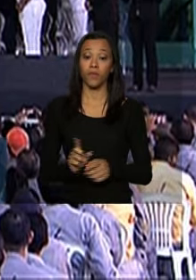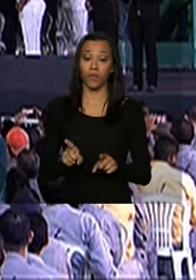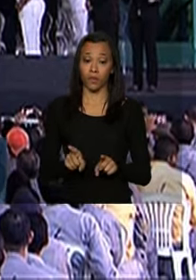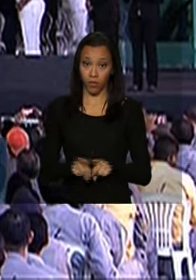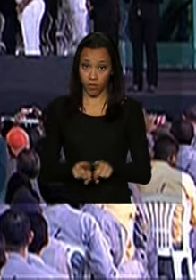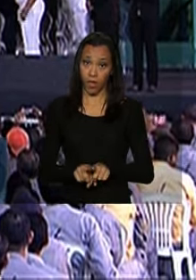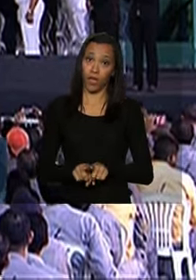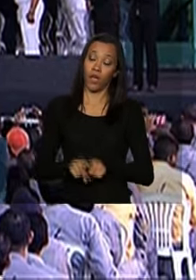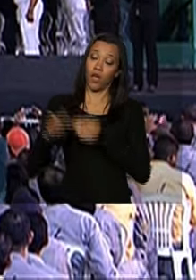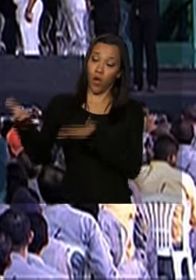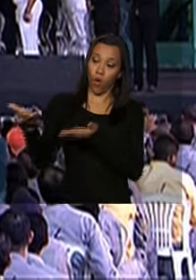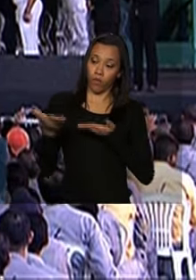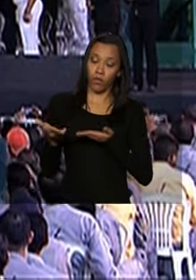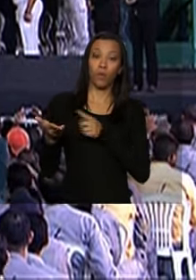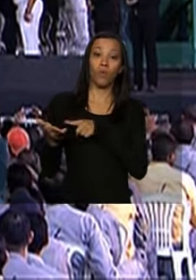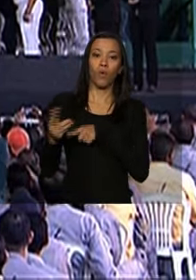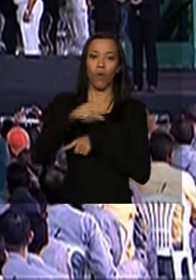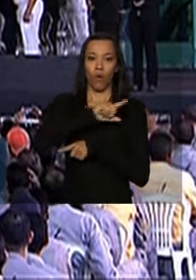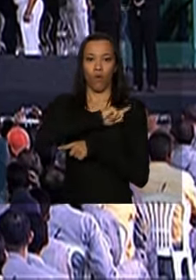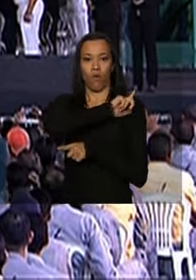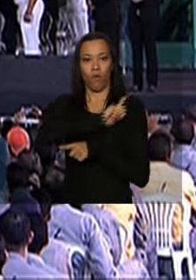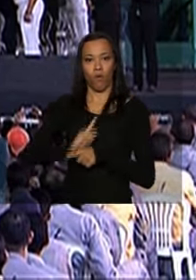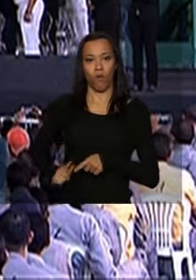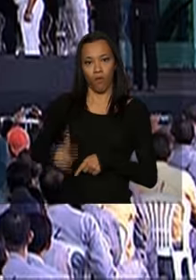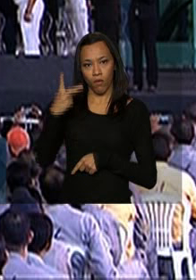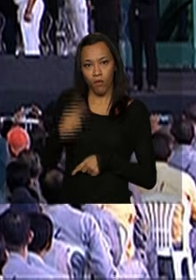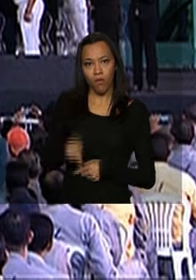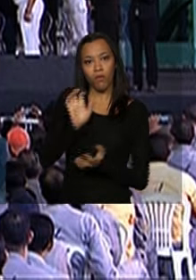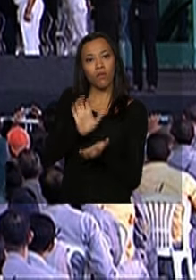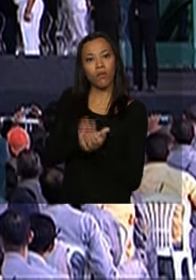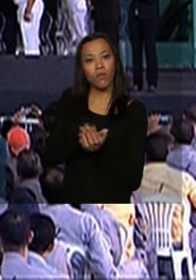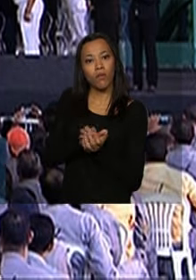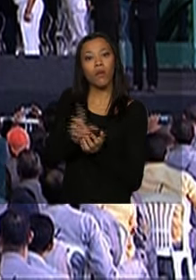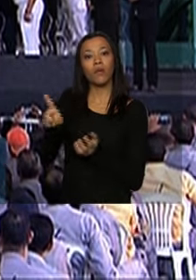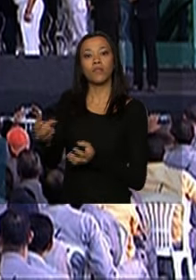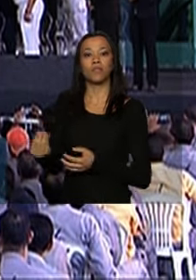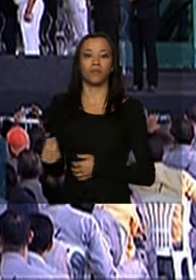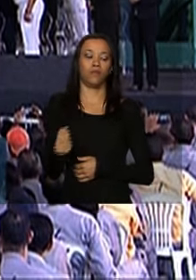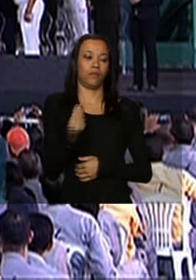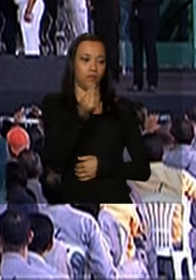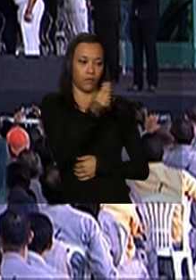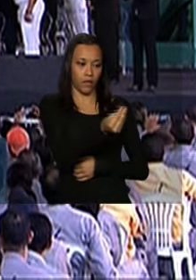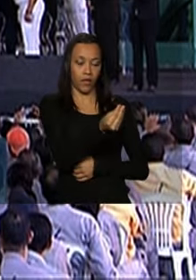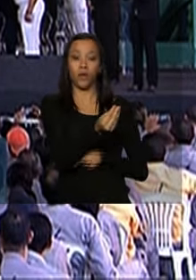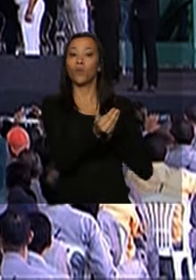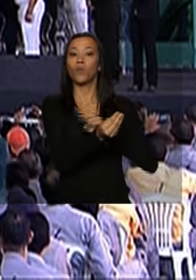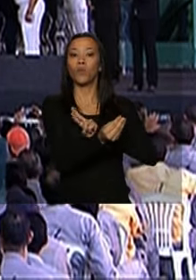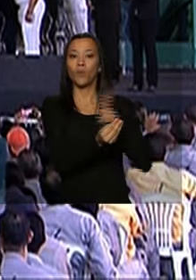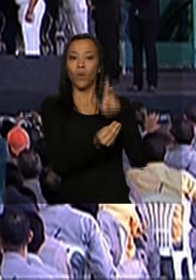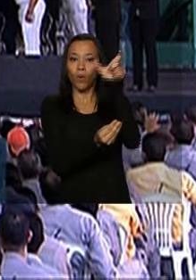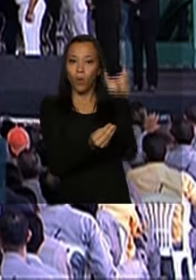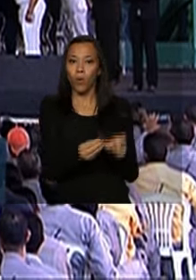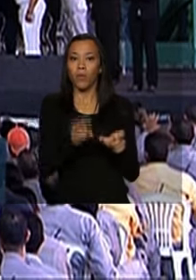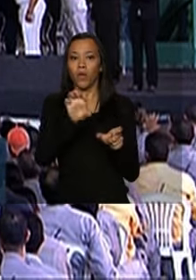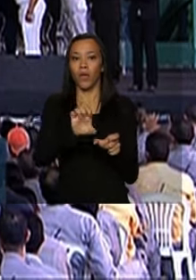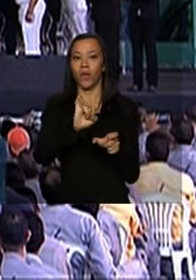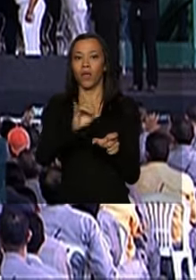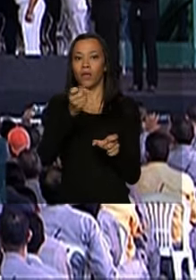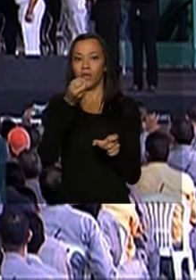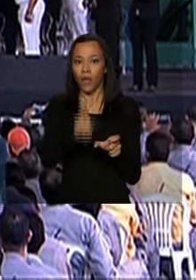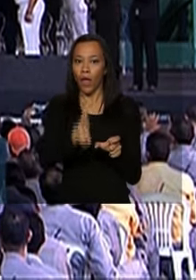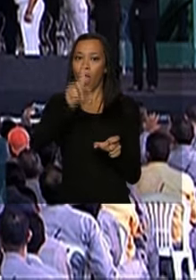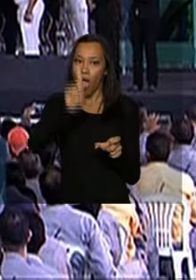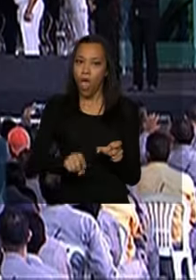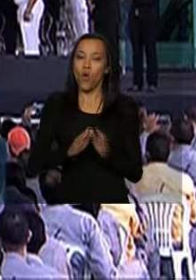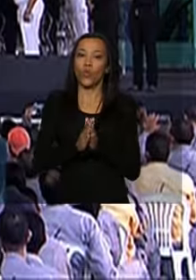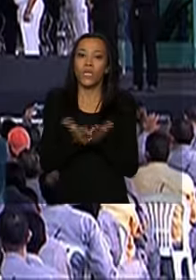Convidamos o governador de Pernambuco para proceder à entrega ao imediato Eider do diário de bordo, onde serão